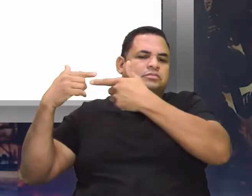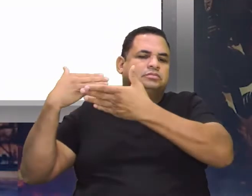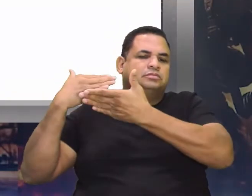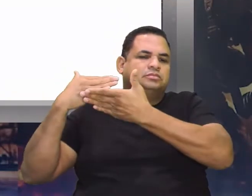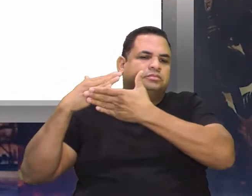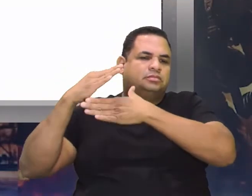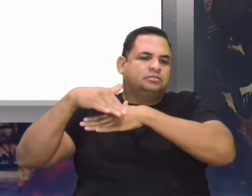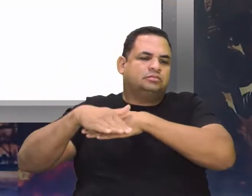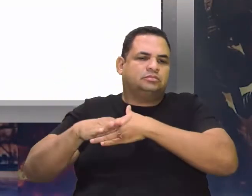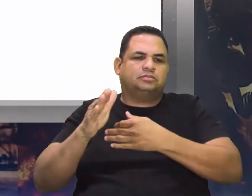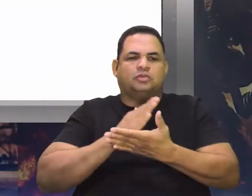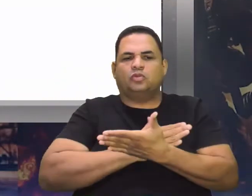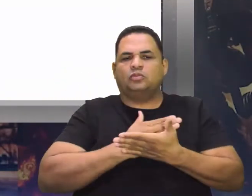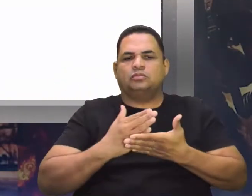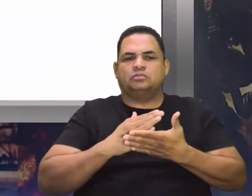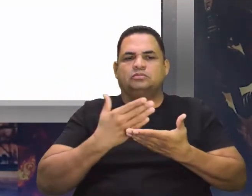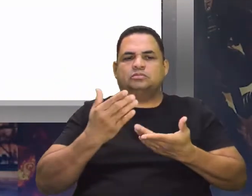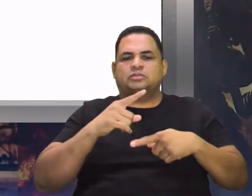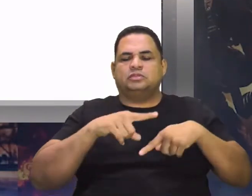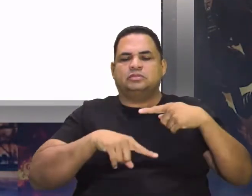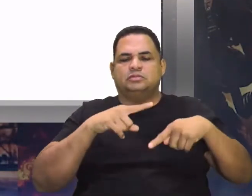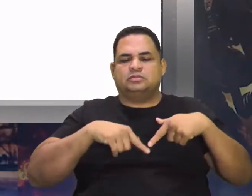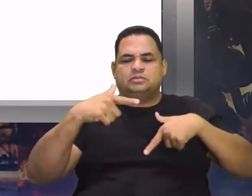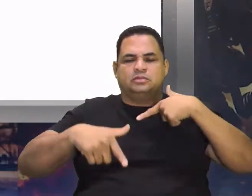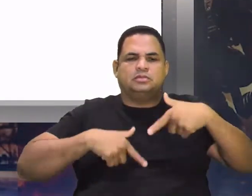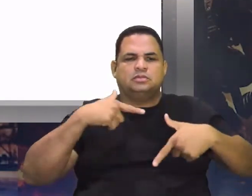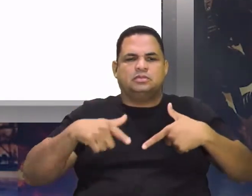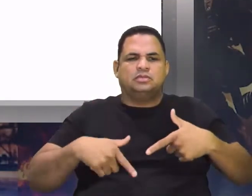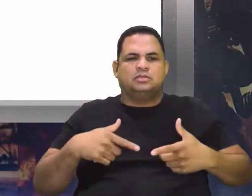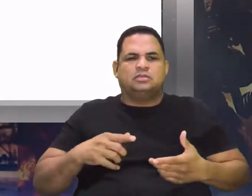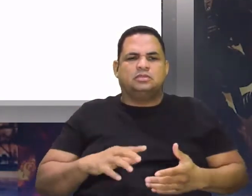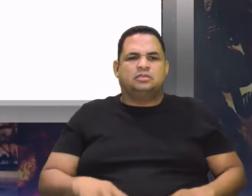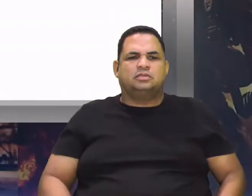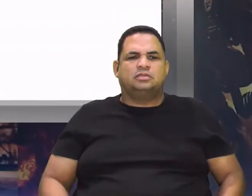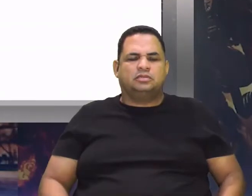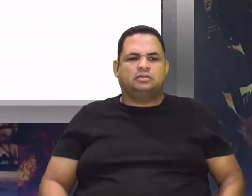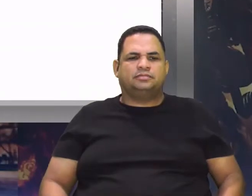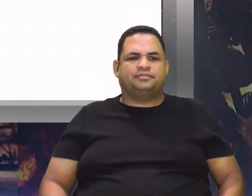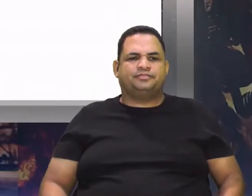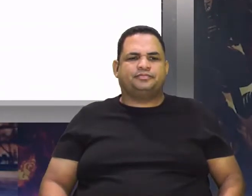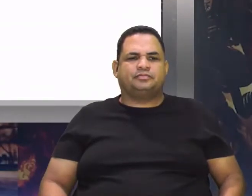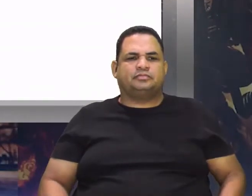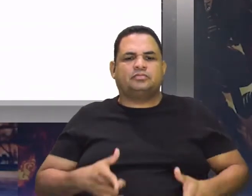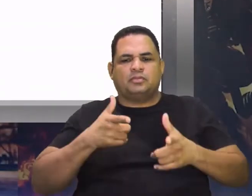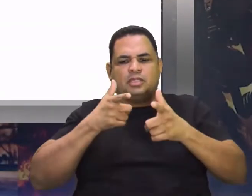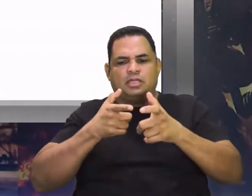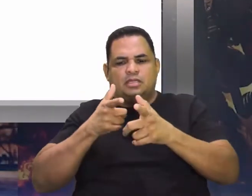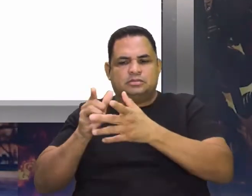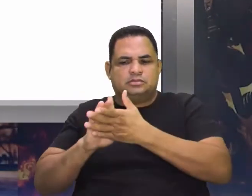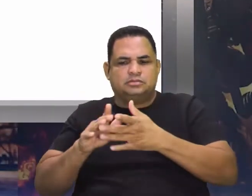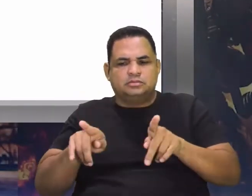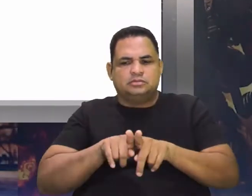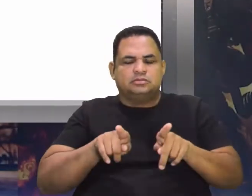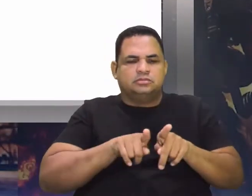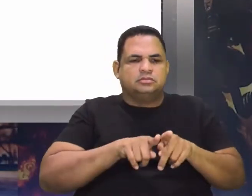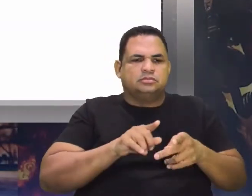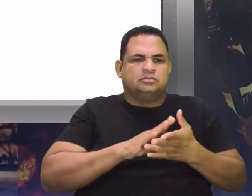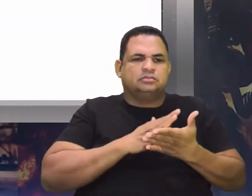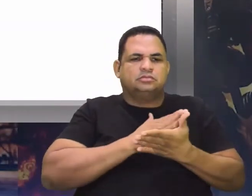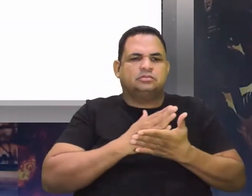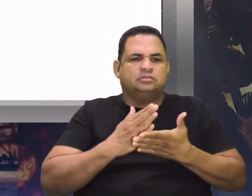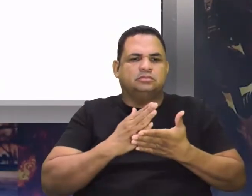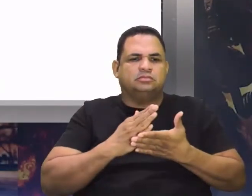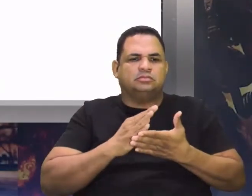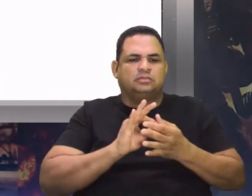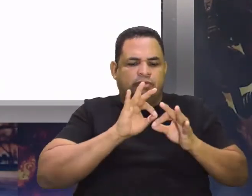ele começa a desenvolver não só as ferramentas de trabalho e as ferramentas de caça, ele começa a